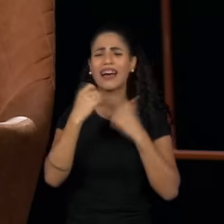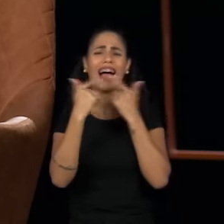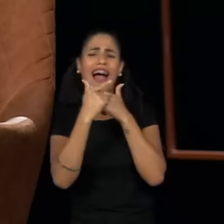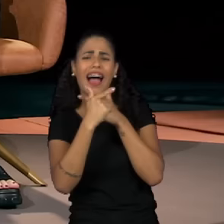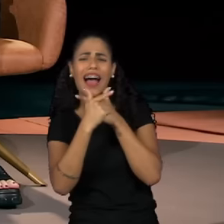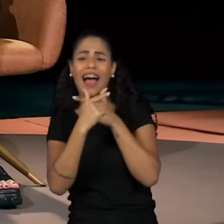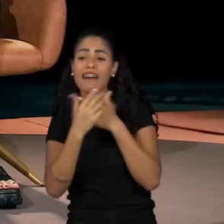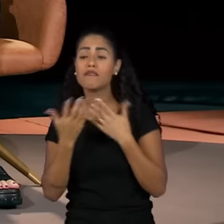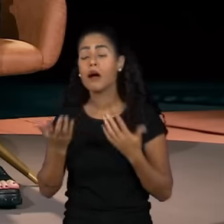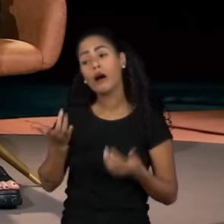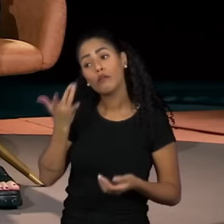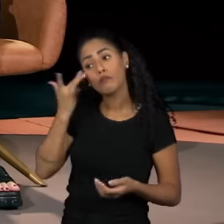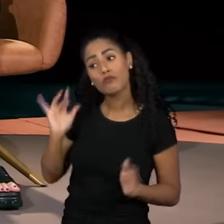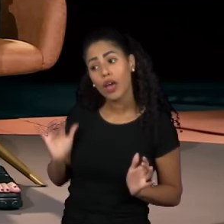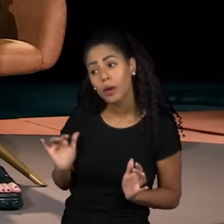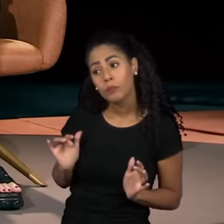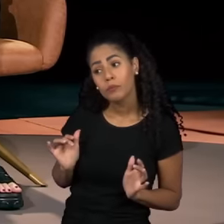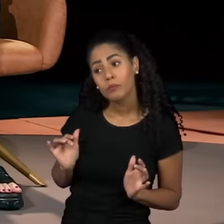talvez